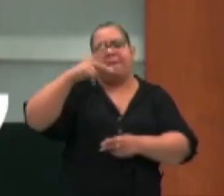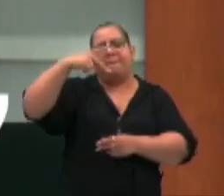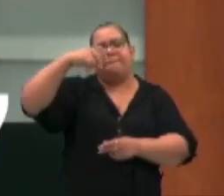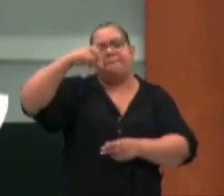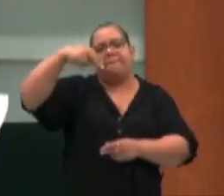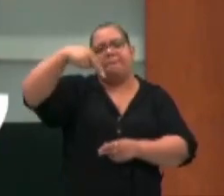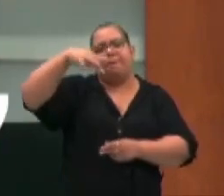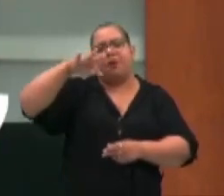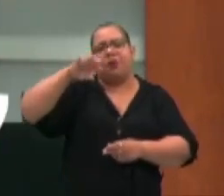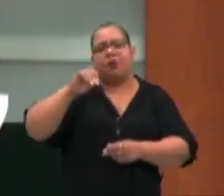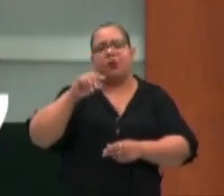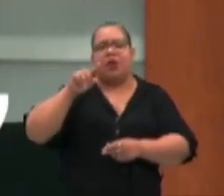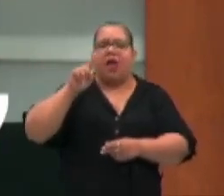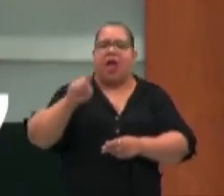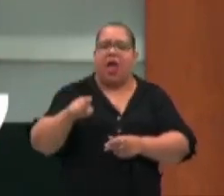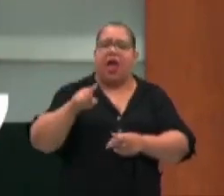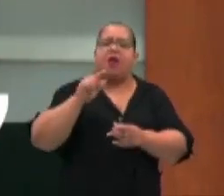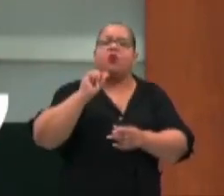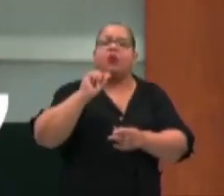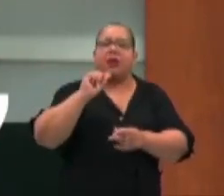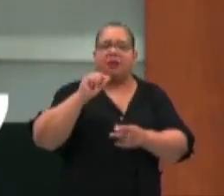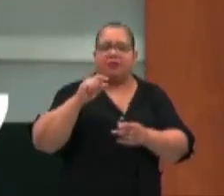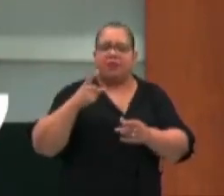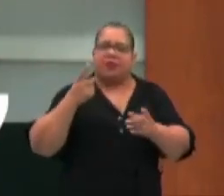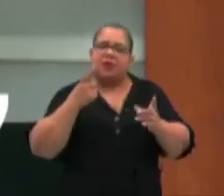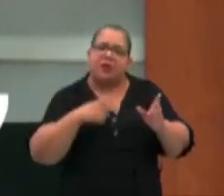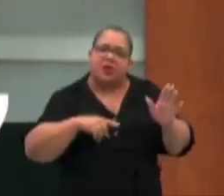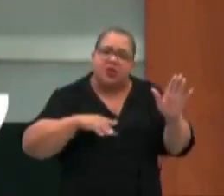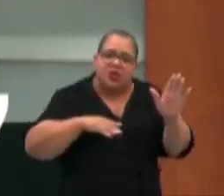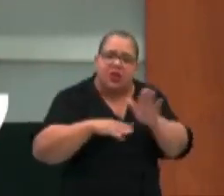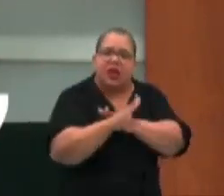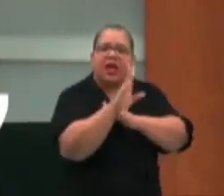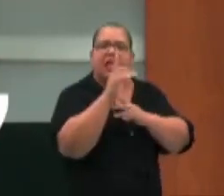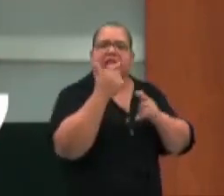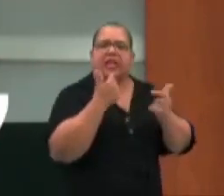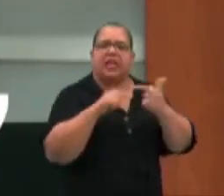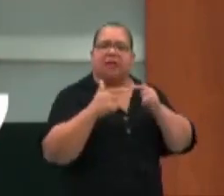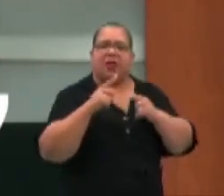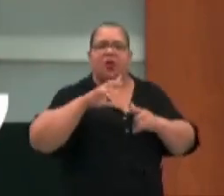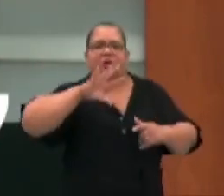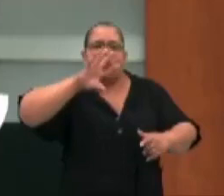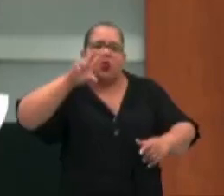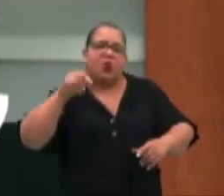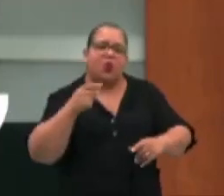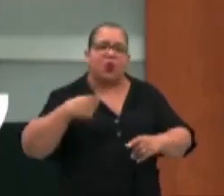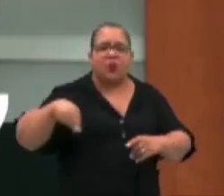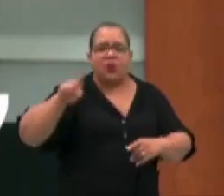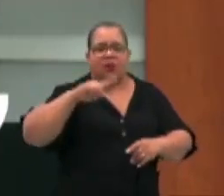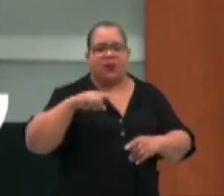instalado para registro do ponto de todos os profissionais da educação.